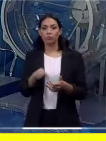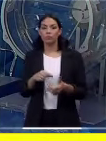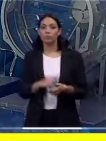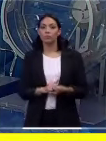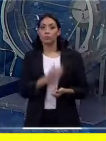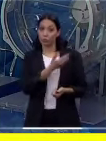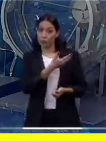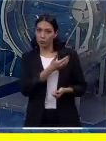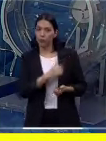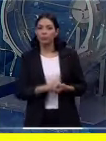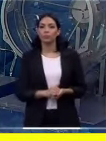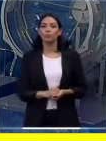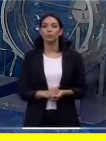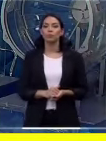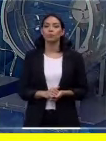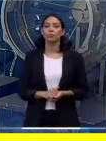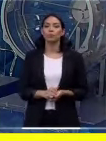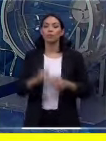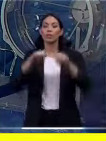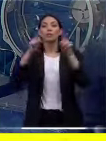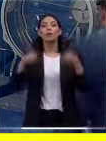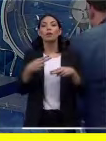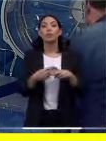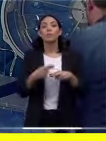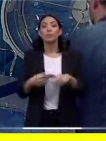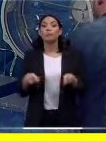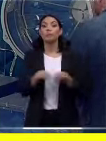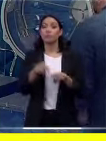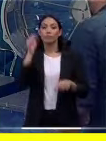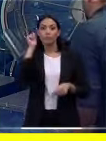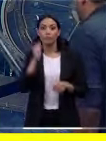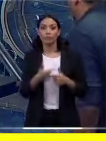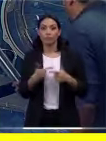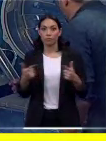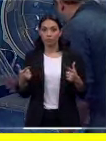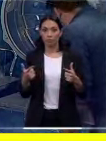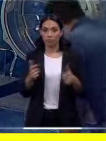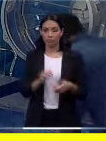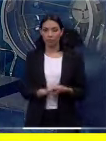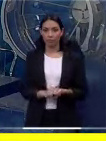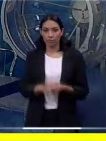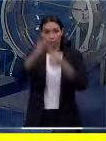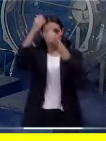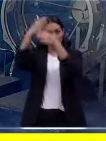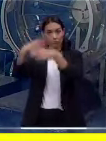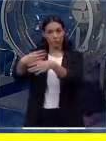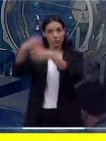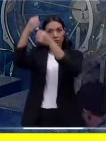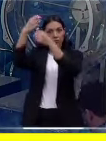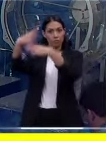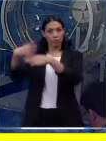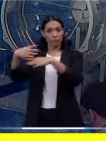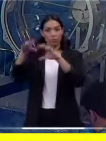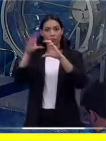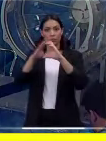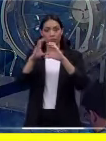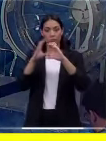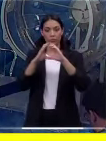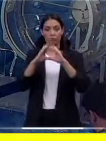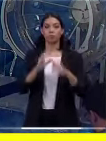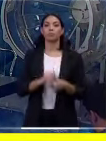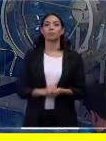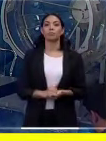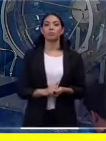nossa garota da sorte, e o Walter, nosso colega da Caixa, vão recolher as bolas sorteadas no sorteio da Time